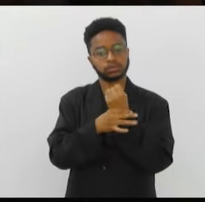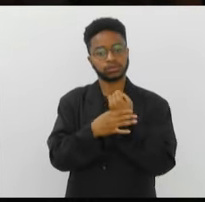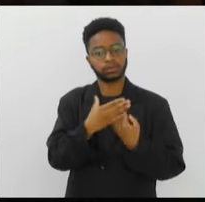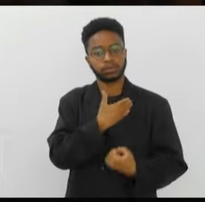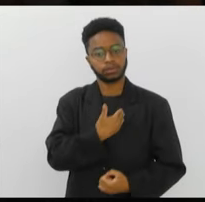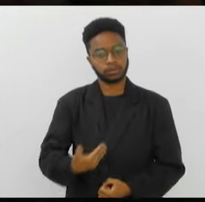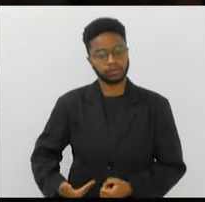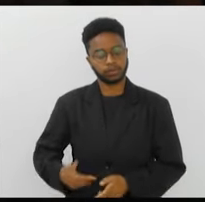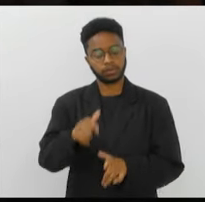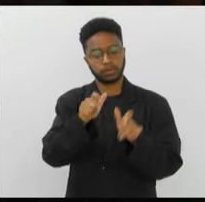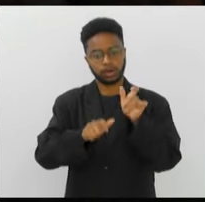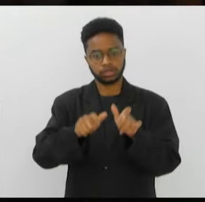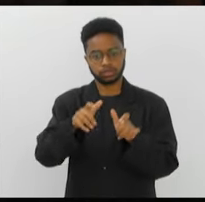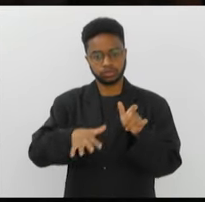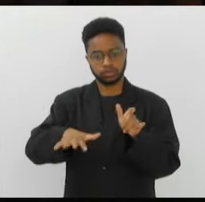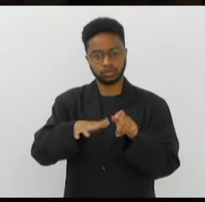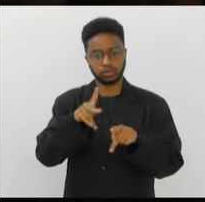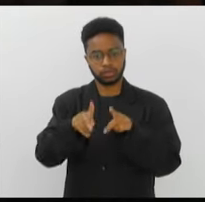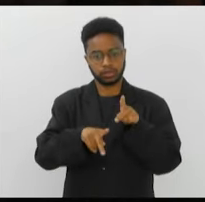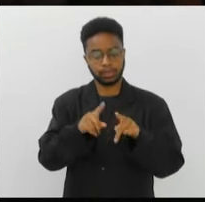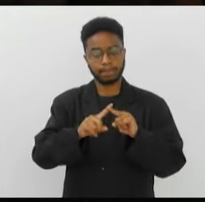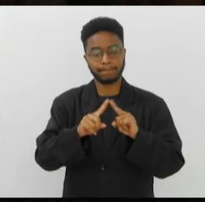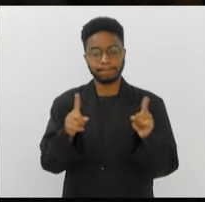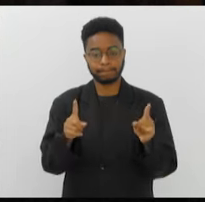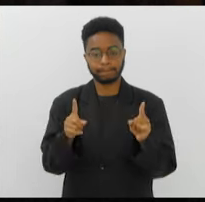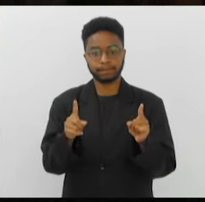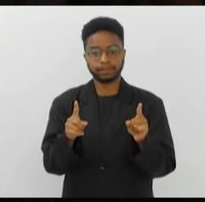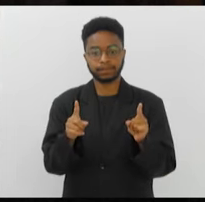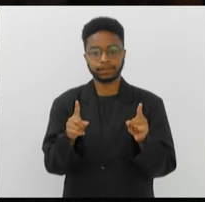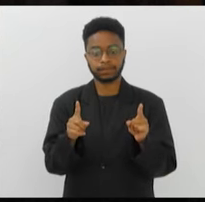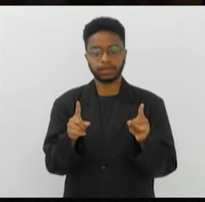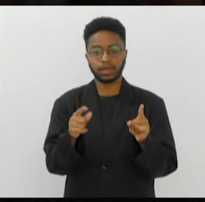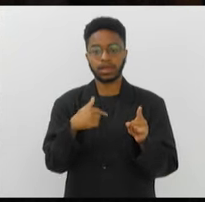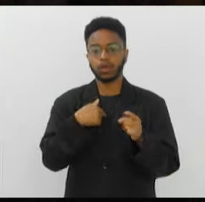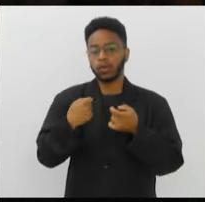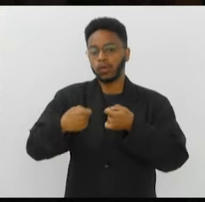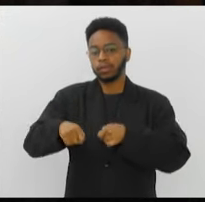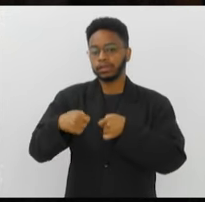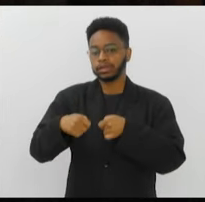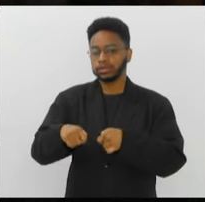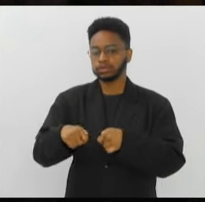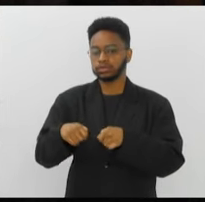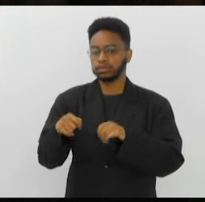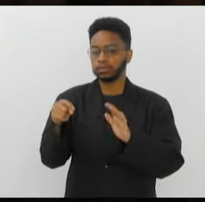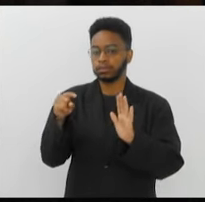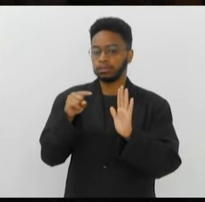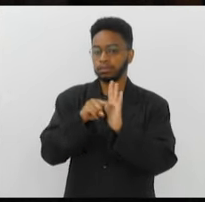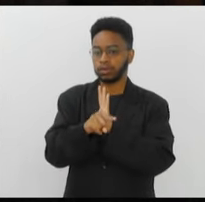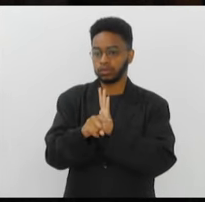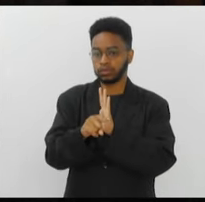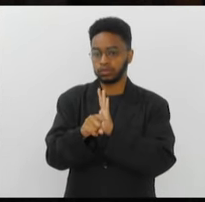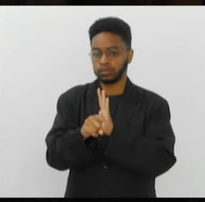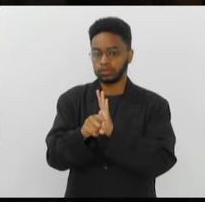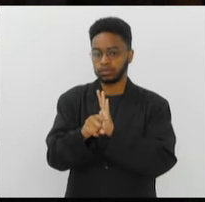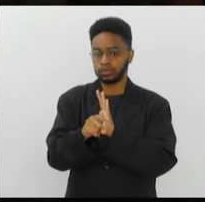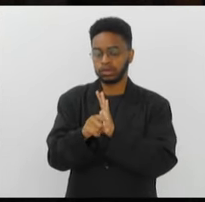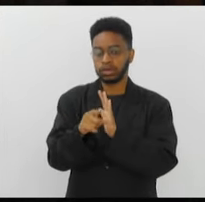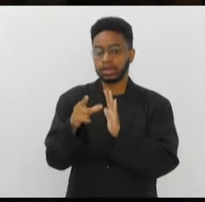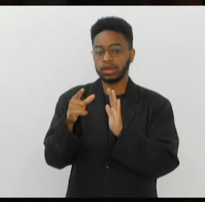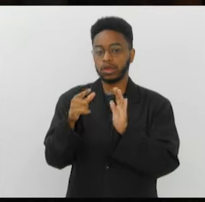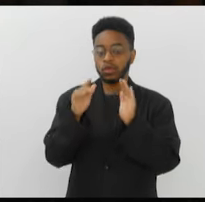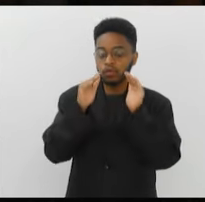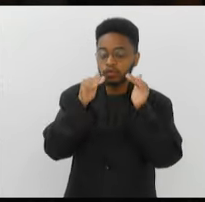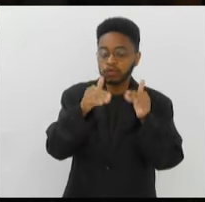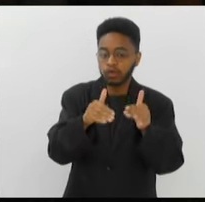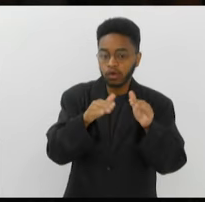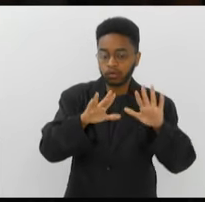do cidadão. Mas eu tenho que indagar um foco na milícia